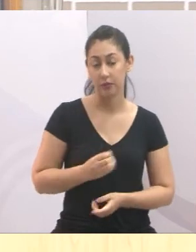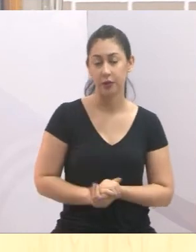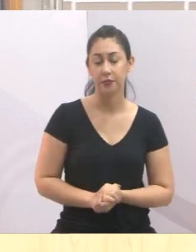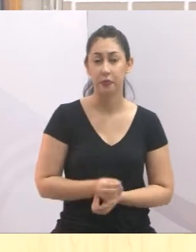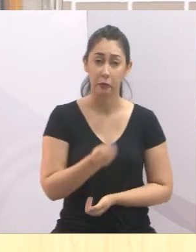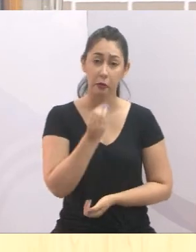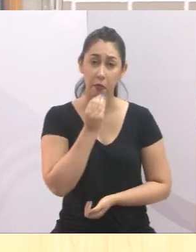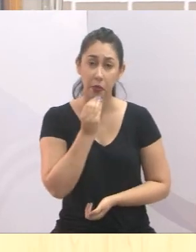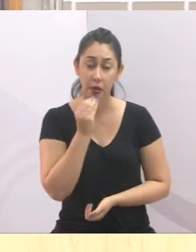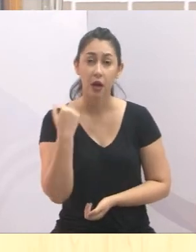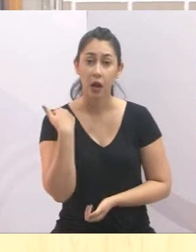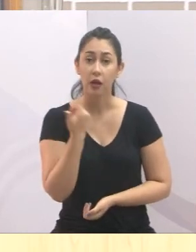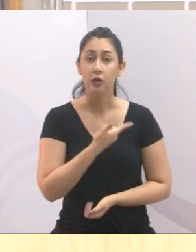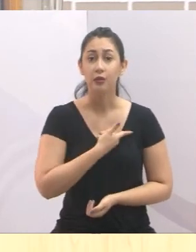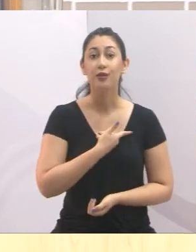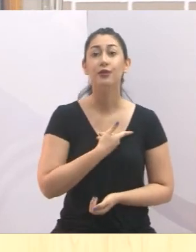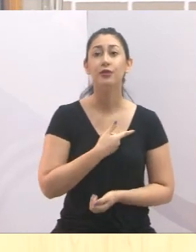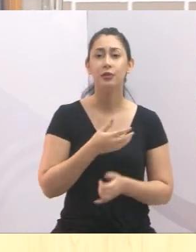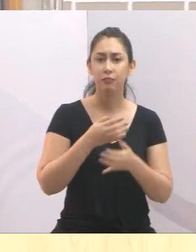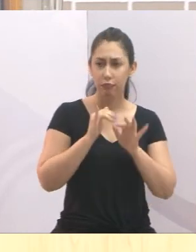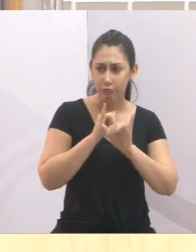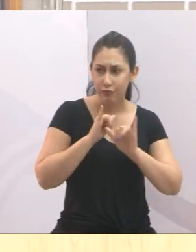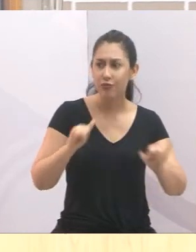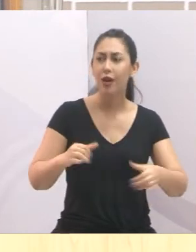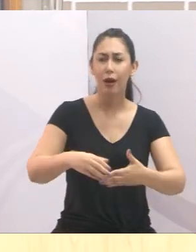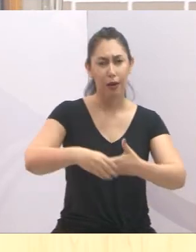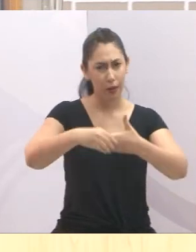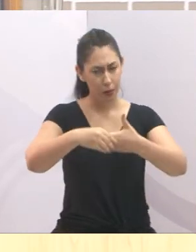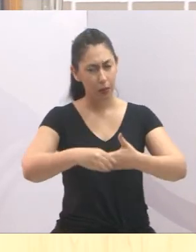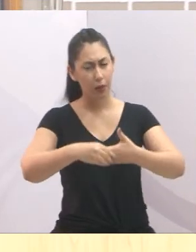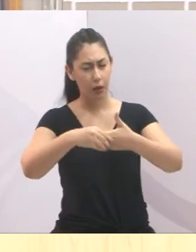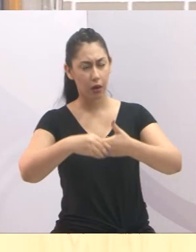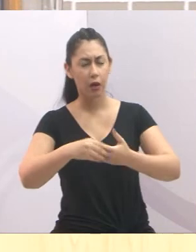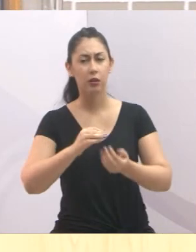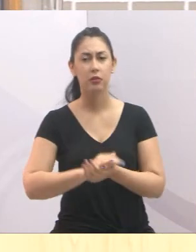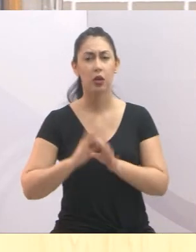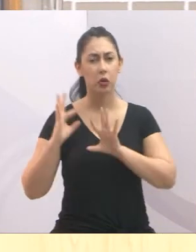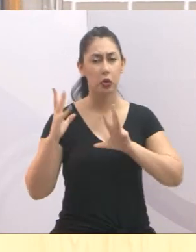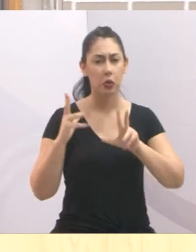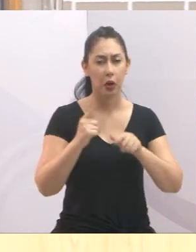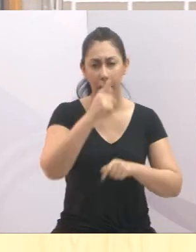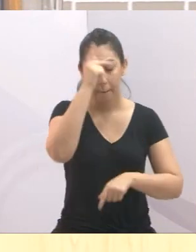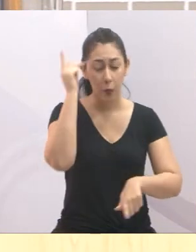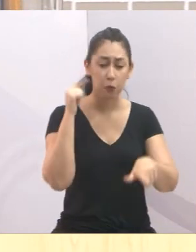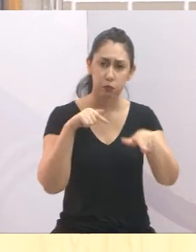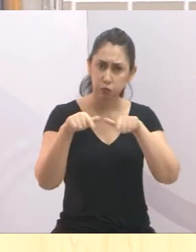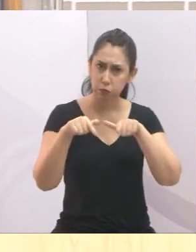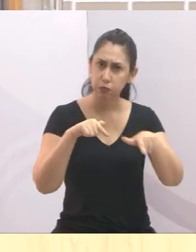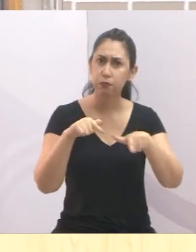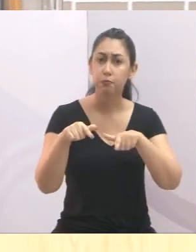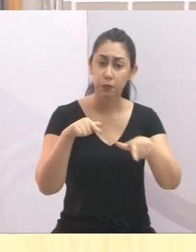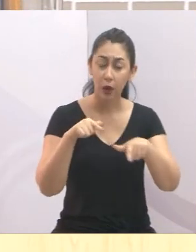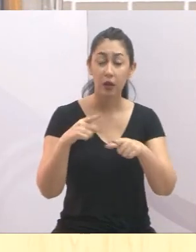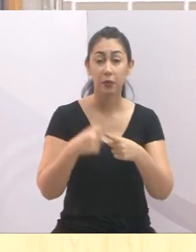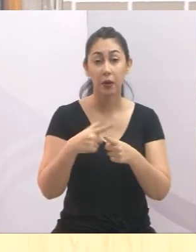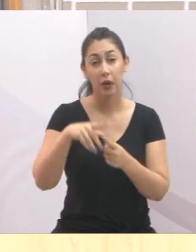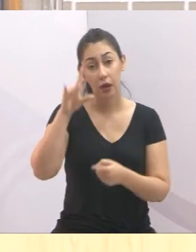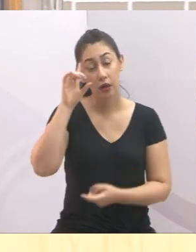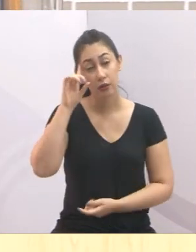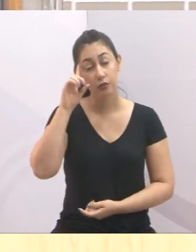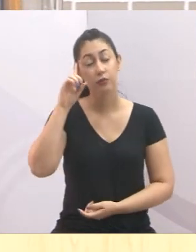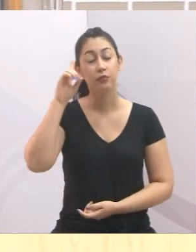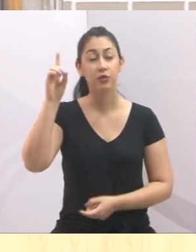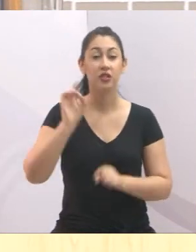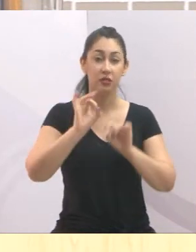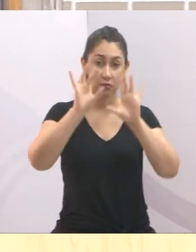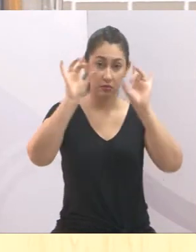nós conseguimos nossos mais sinceros cumprimentos aos profissionais da área pelo transcurso da data dedicada